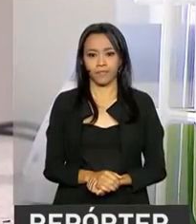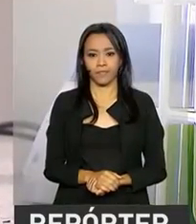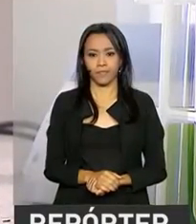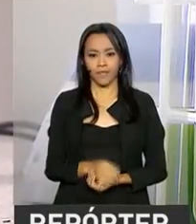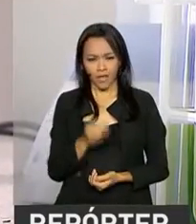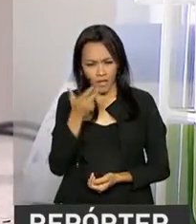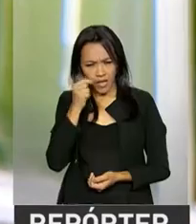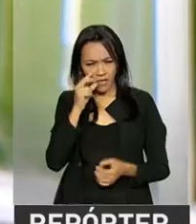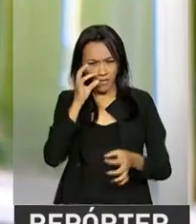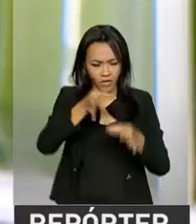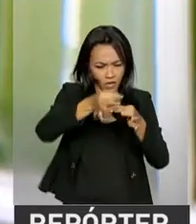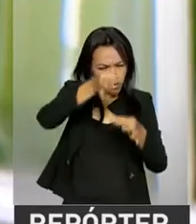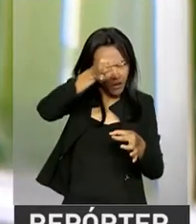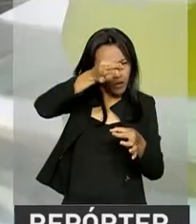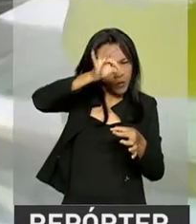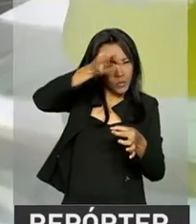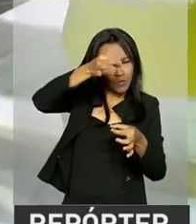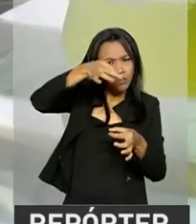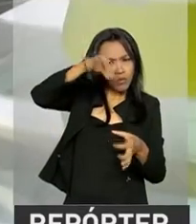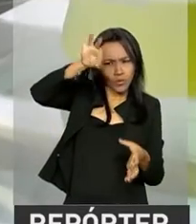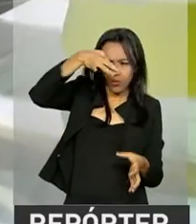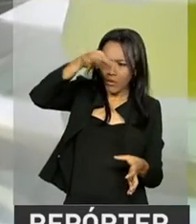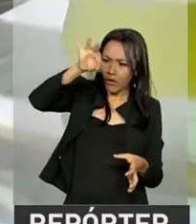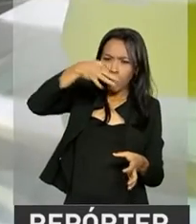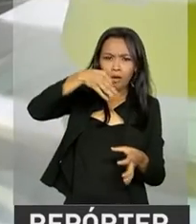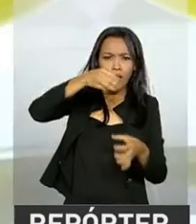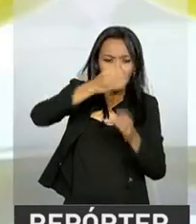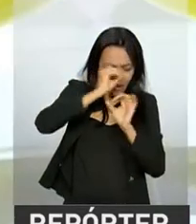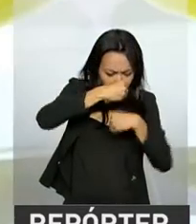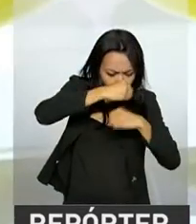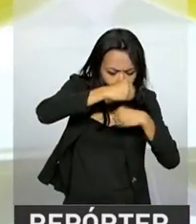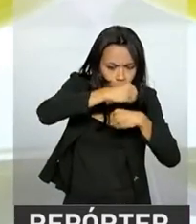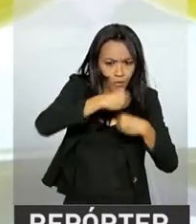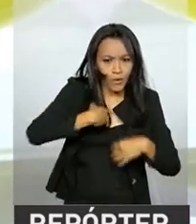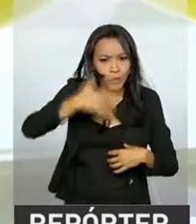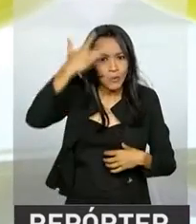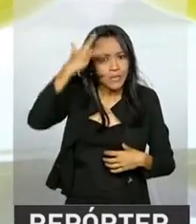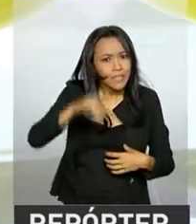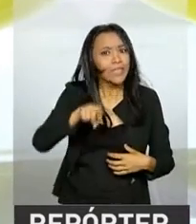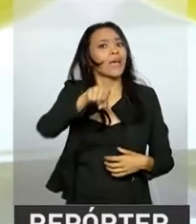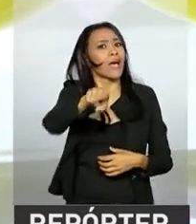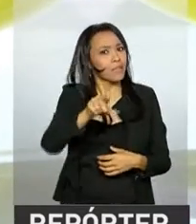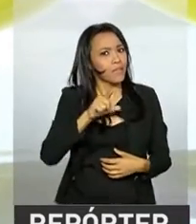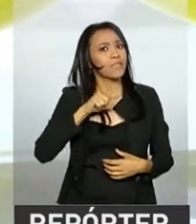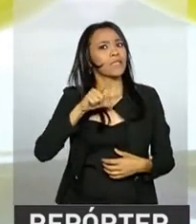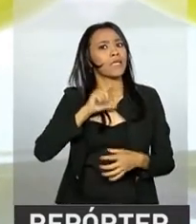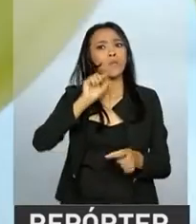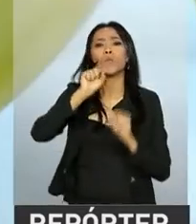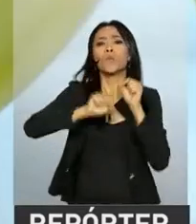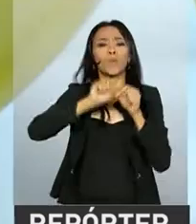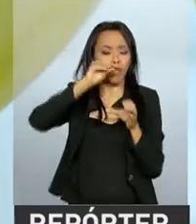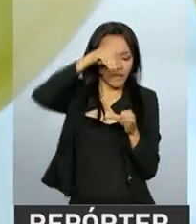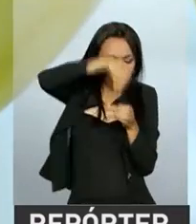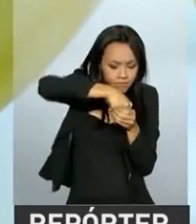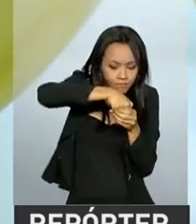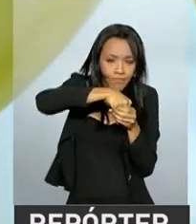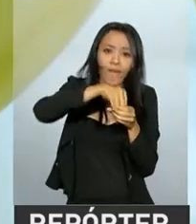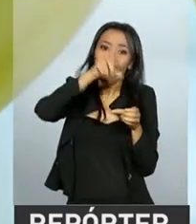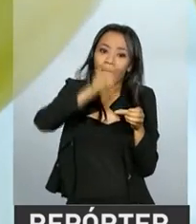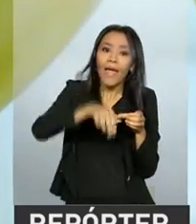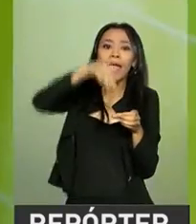Quem vê esses tubos de laboratório pode não imaginar a versatilidade do que está aí dentro. São